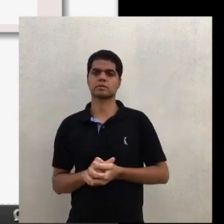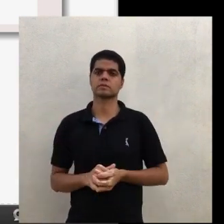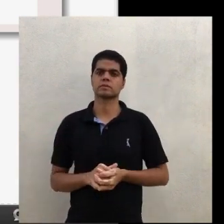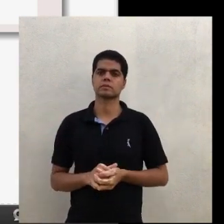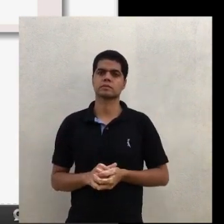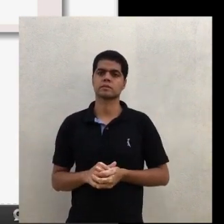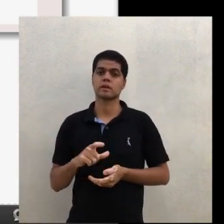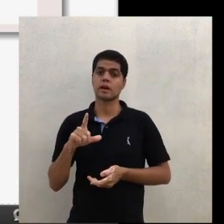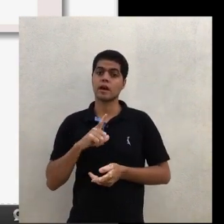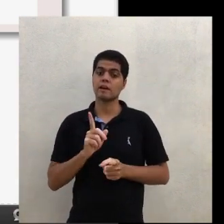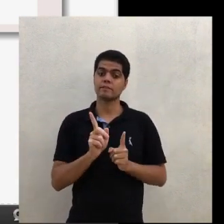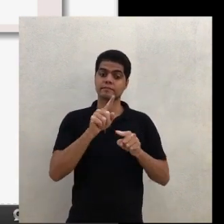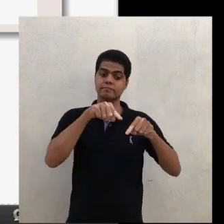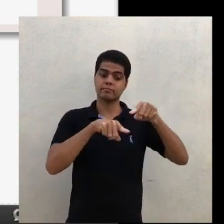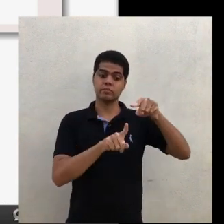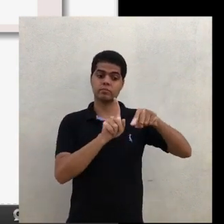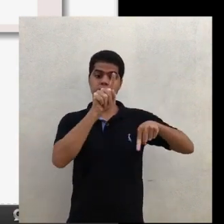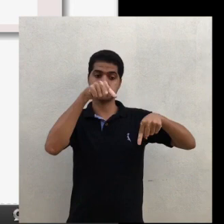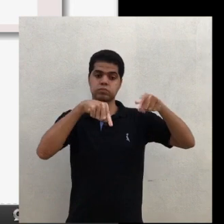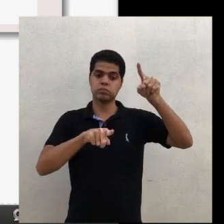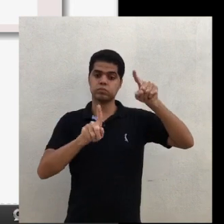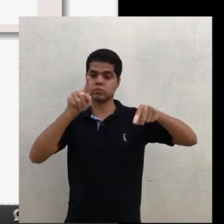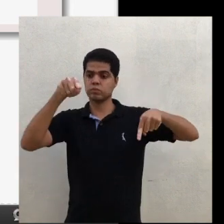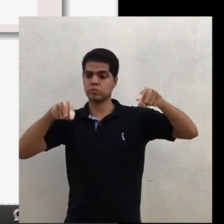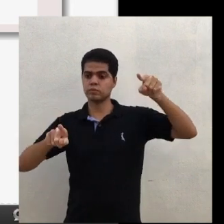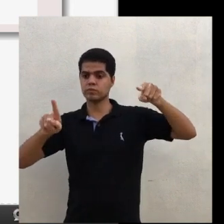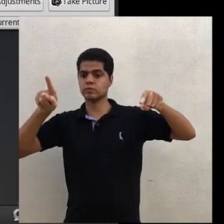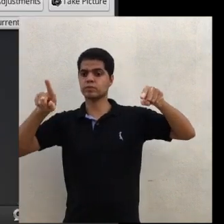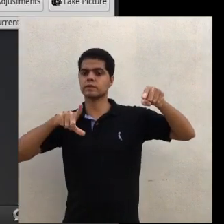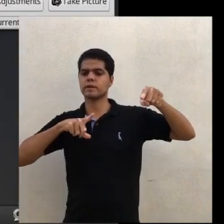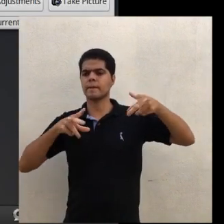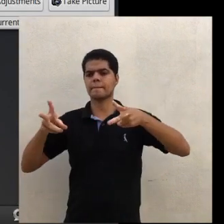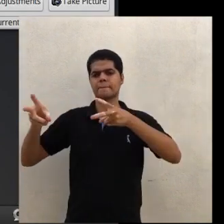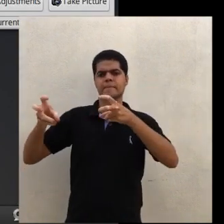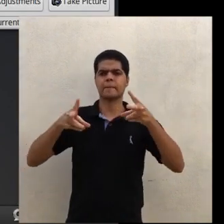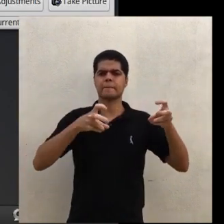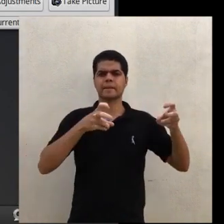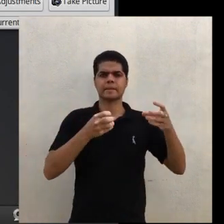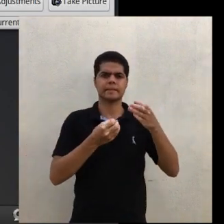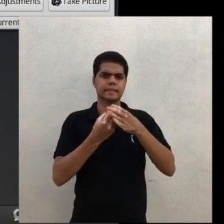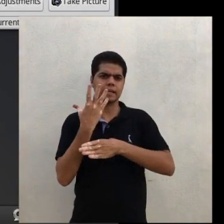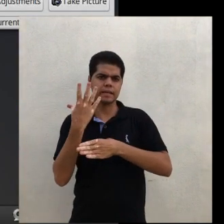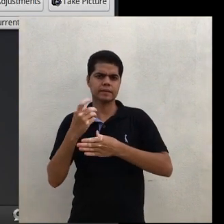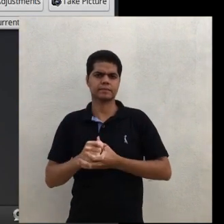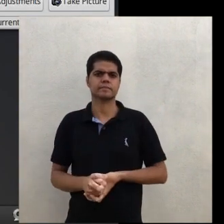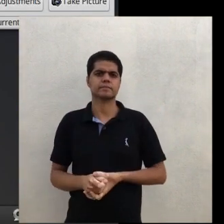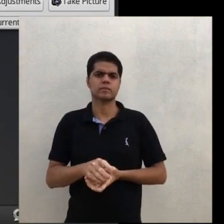criar como se fosse num plano cartesiano. Quer ver? Deixa eu mostrar aqui, fica mais fácil.